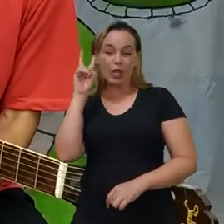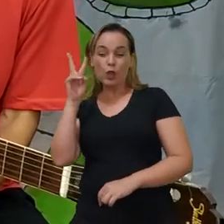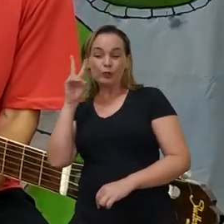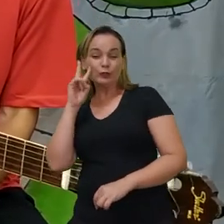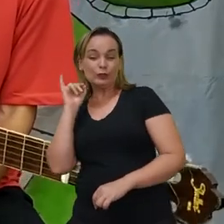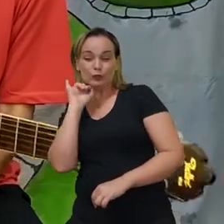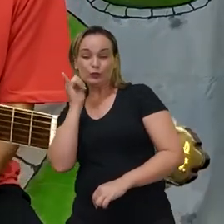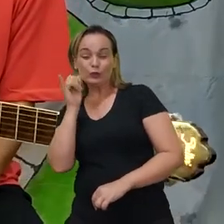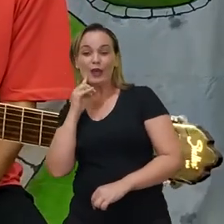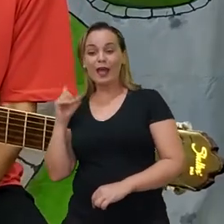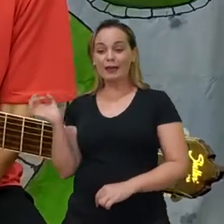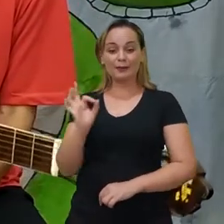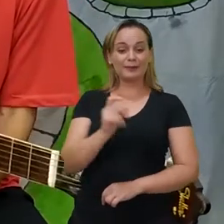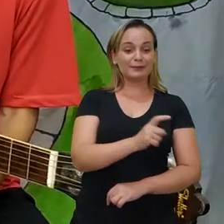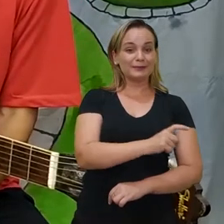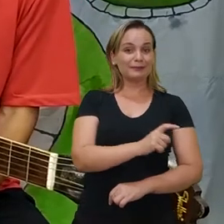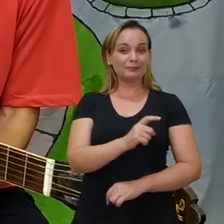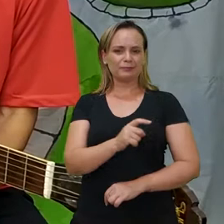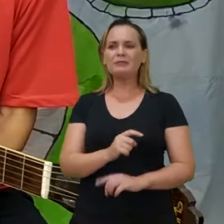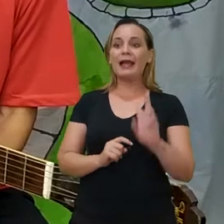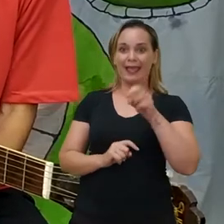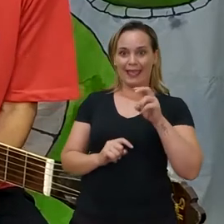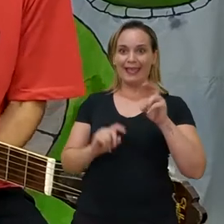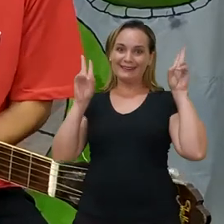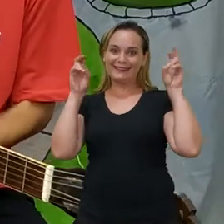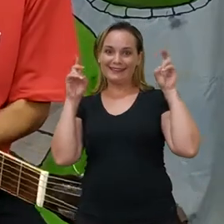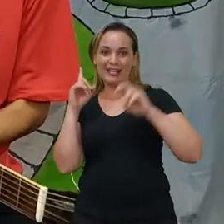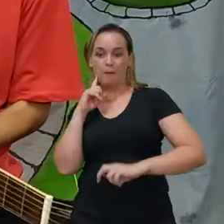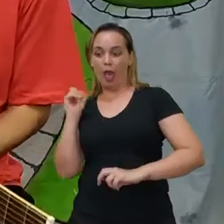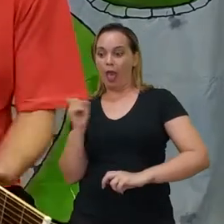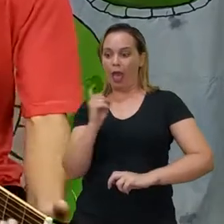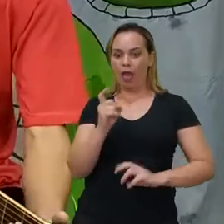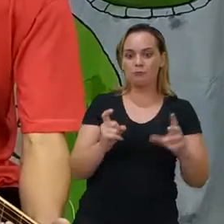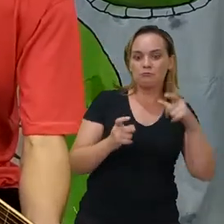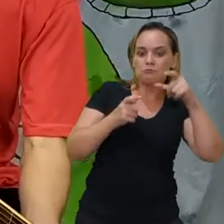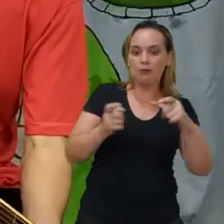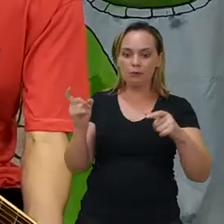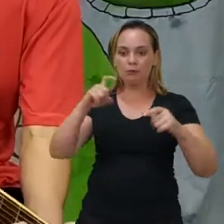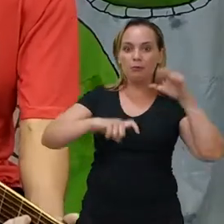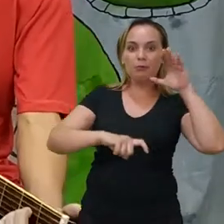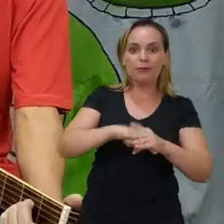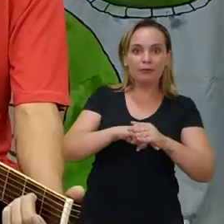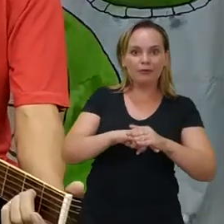legal? É o rato e a ratoeira. Ixi. Quer ouvir? Vamos ouvir, então. Ah, então vamos lá.